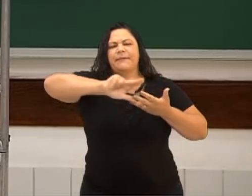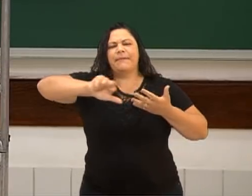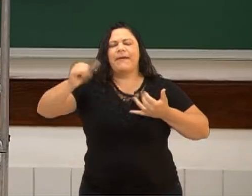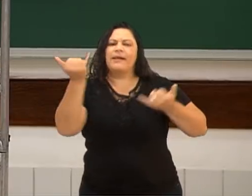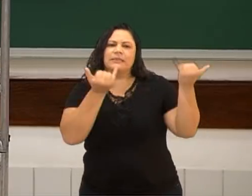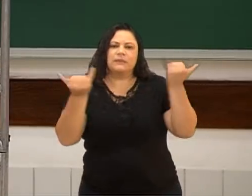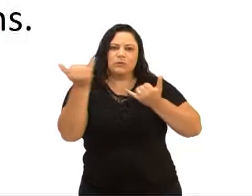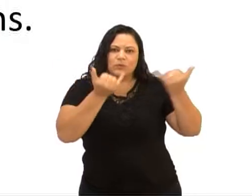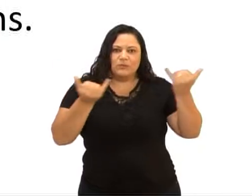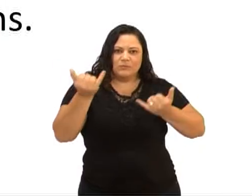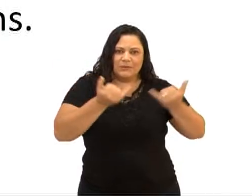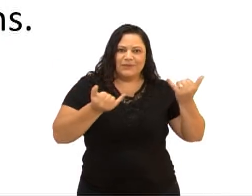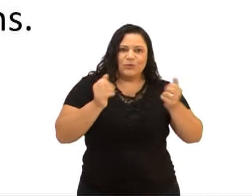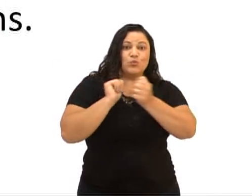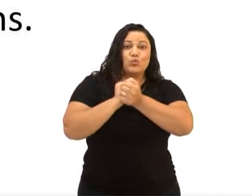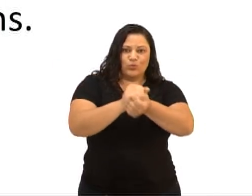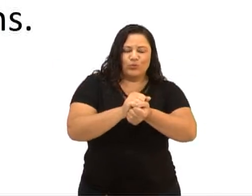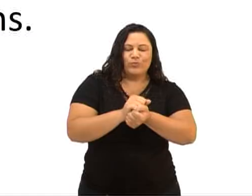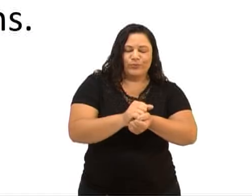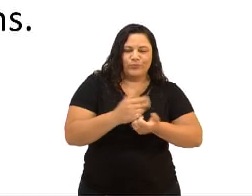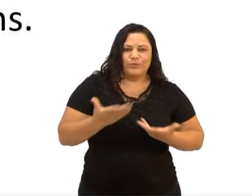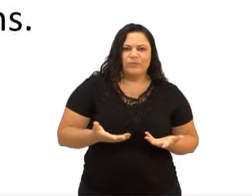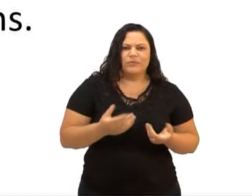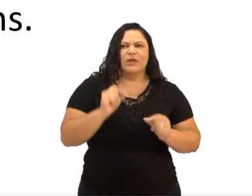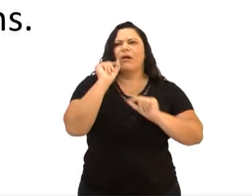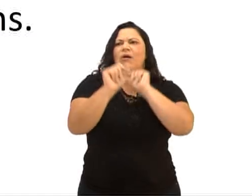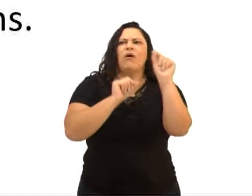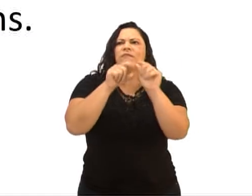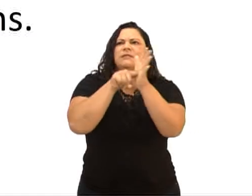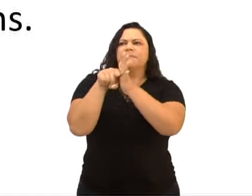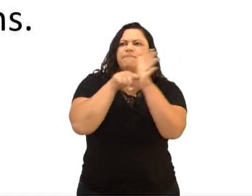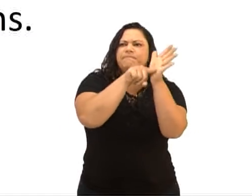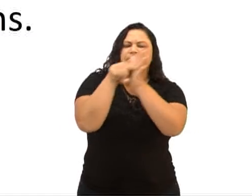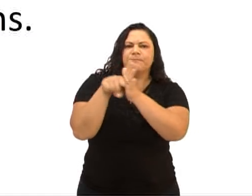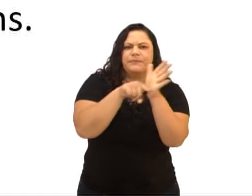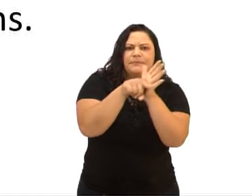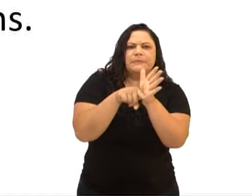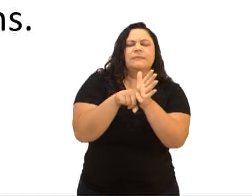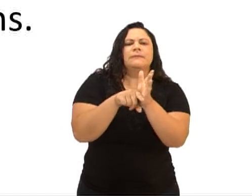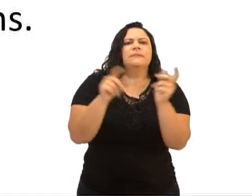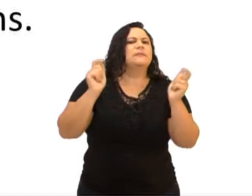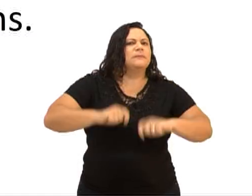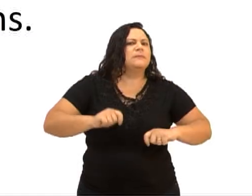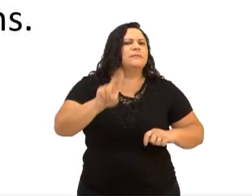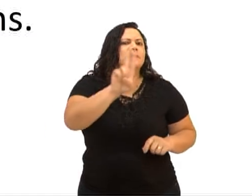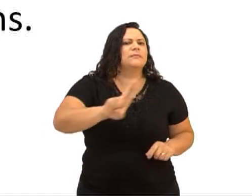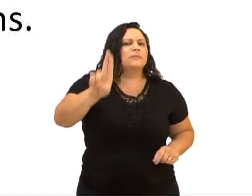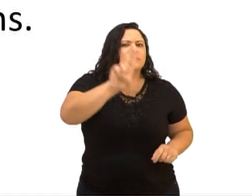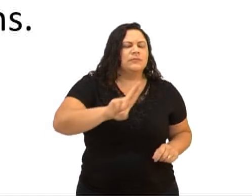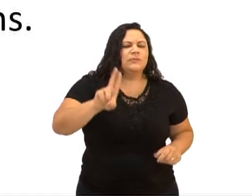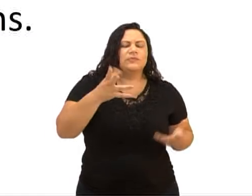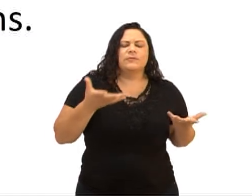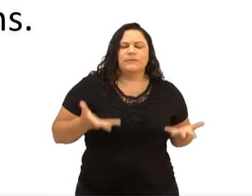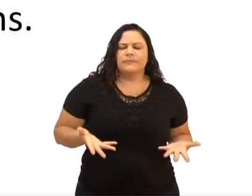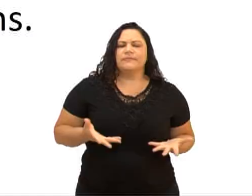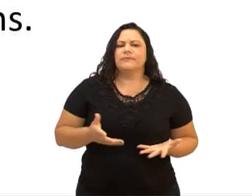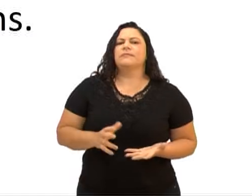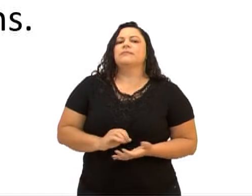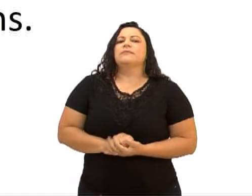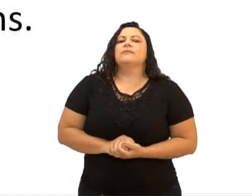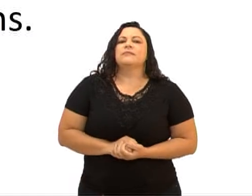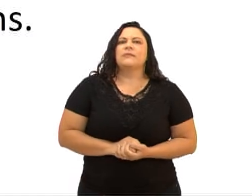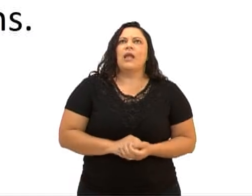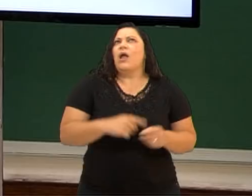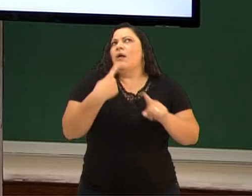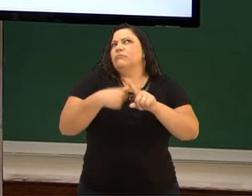construir juntos. E qual vai ser a nossa pesquisa que vamos utilizar para a construção de gráficos? Ai, professora, mas por que a